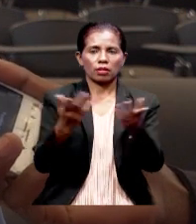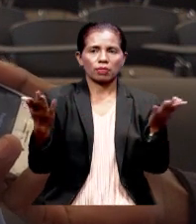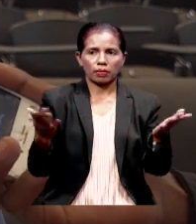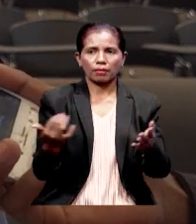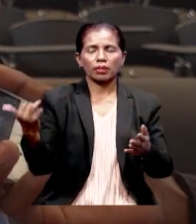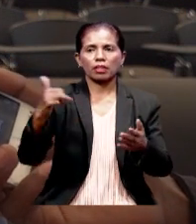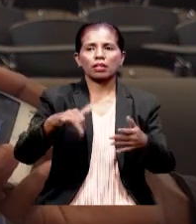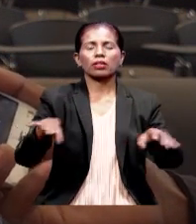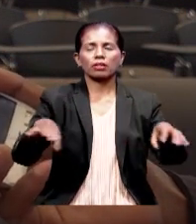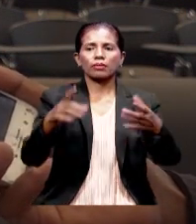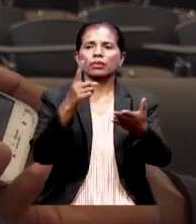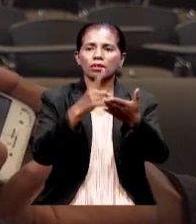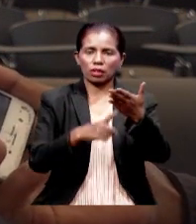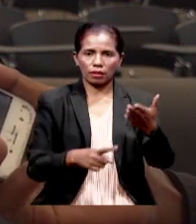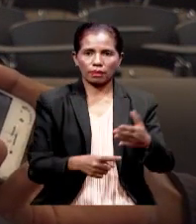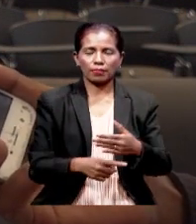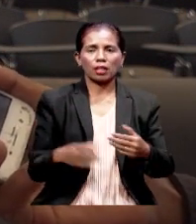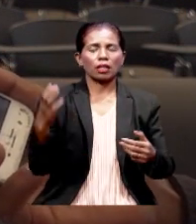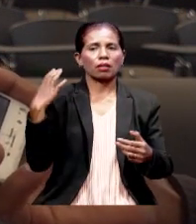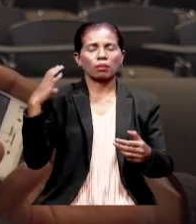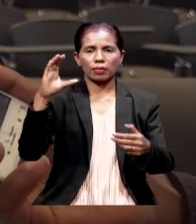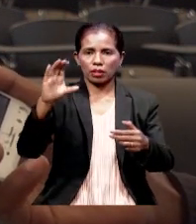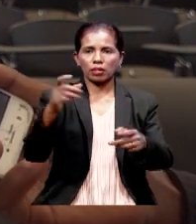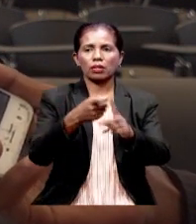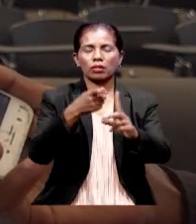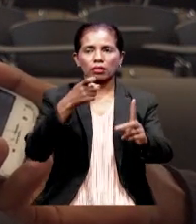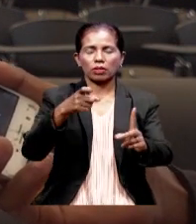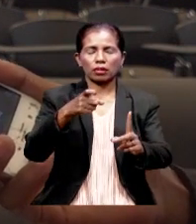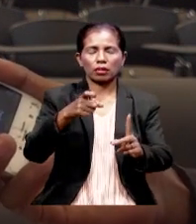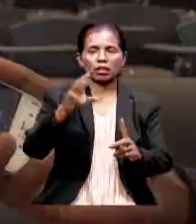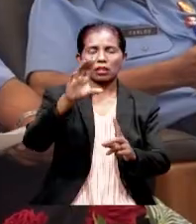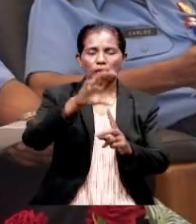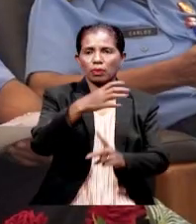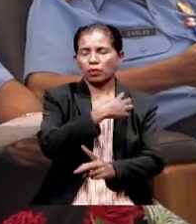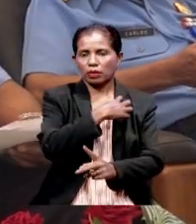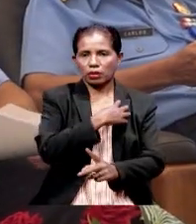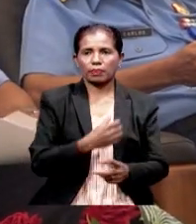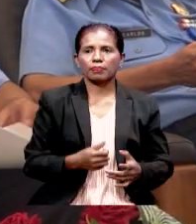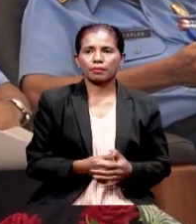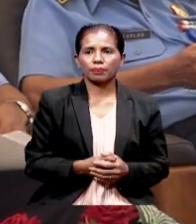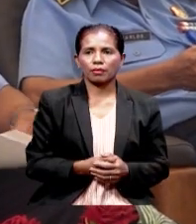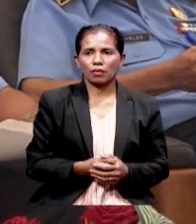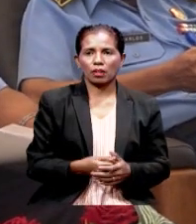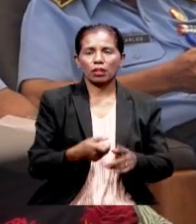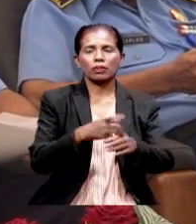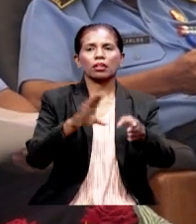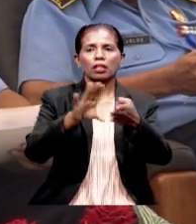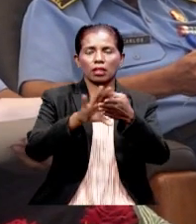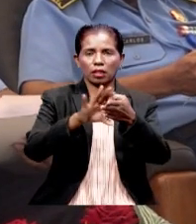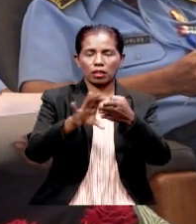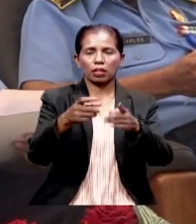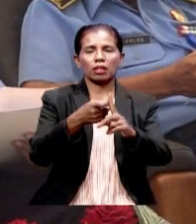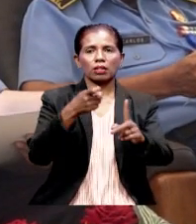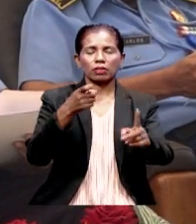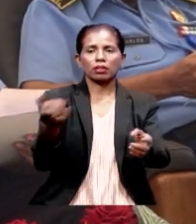tu serviço saída, né, competência, Sua Excelência Comando Geral Nenian. Lihusi despacho si Komando Jeral Penteli